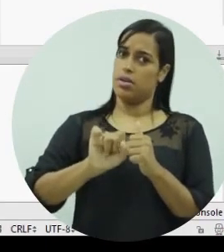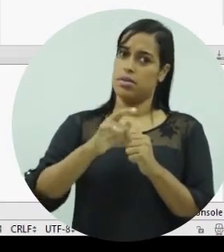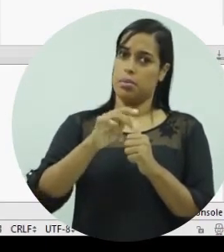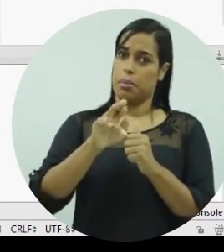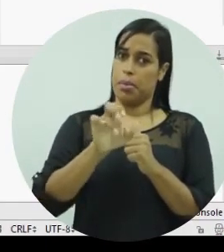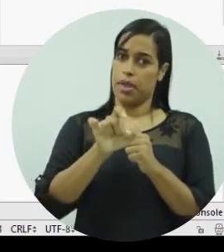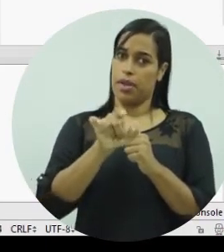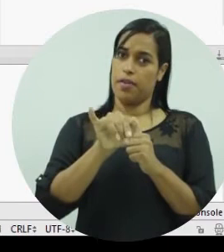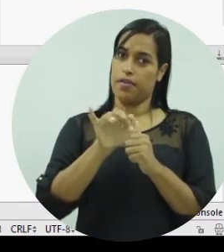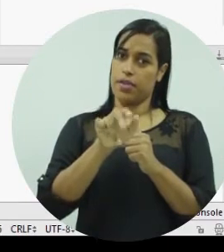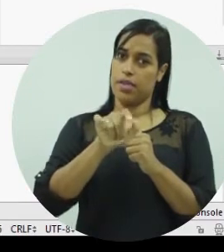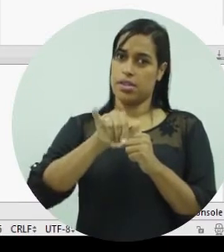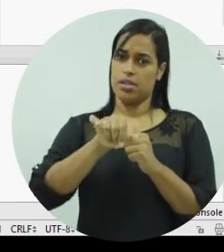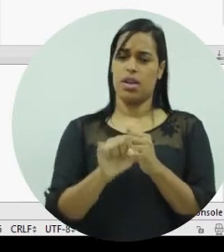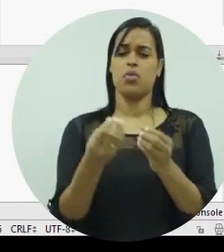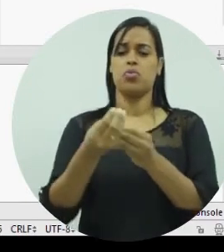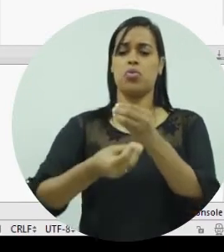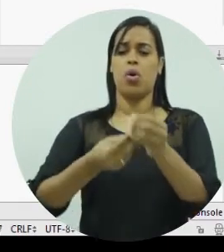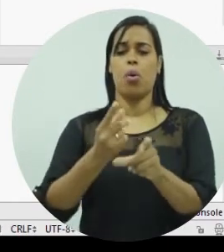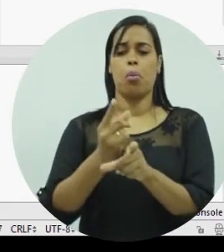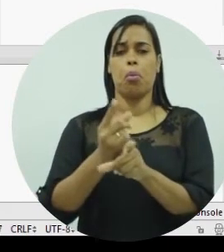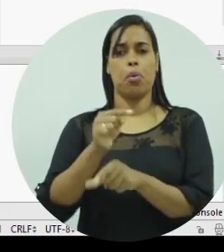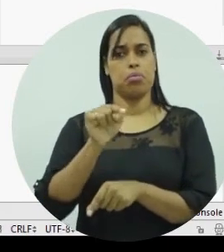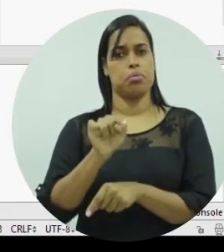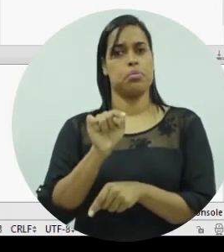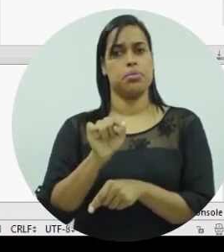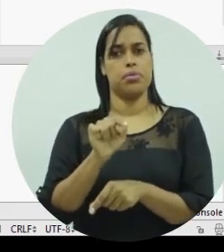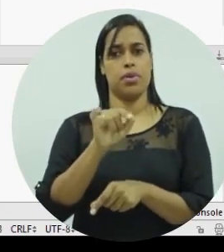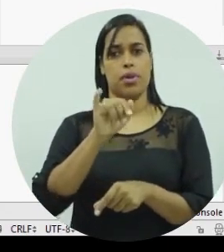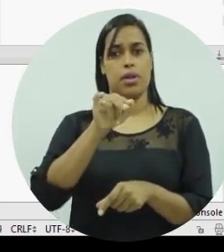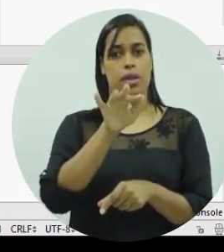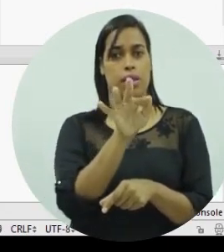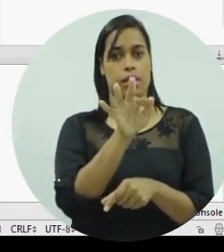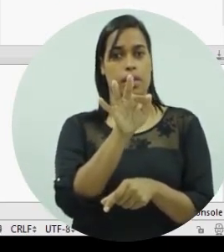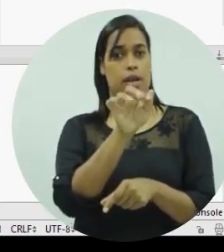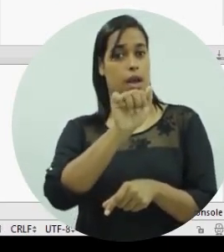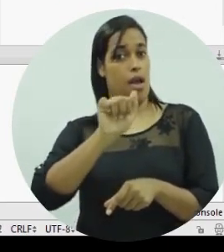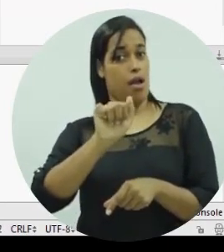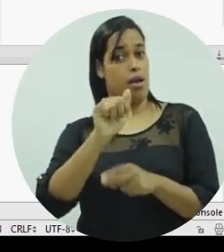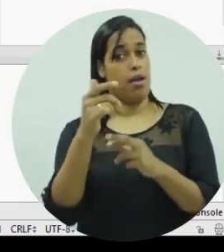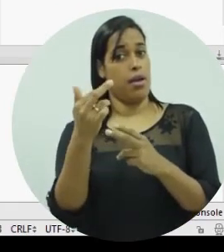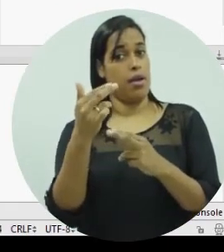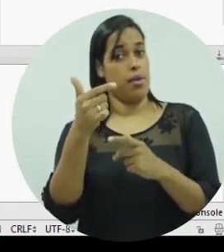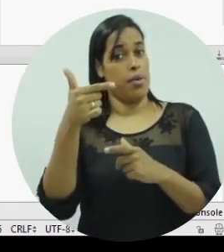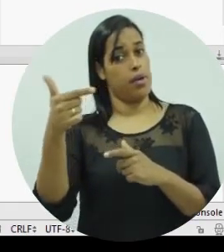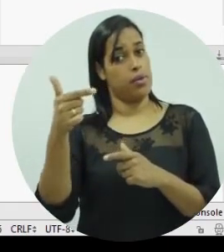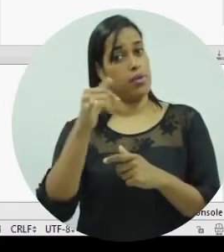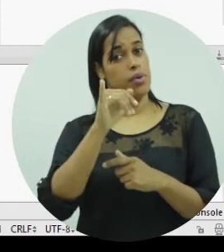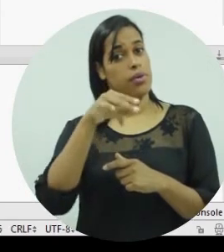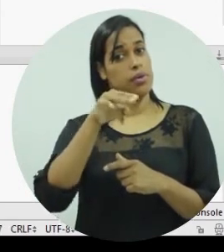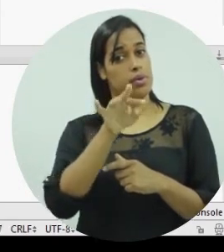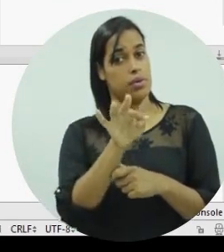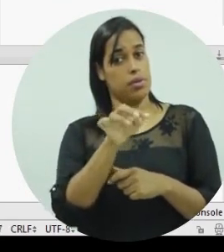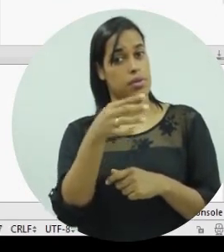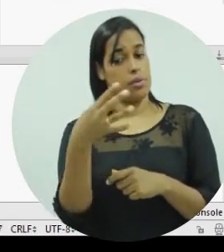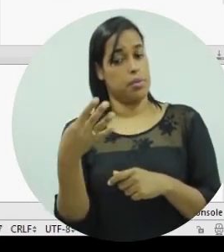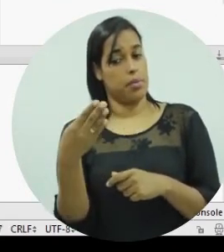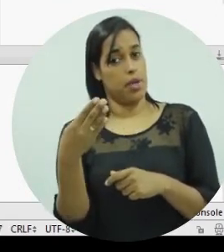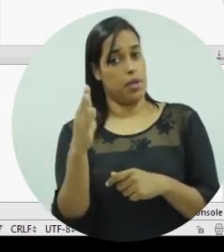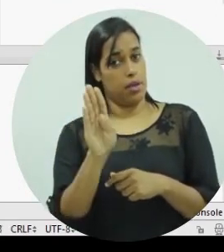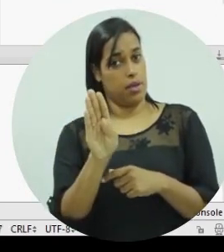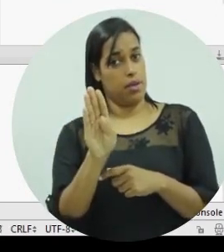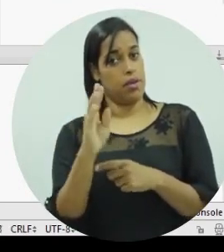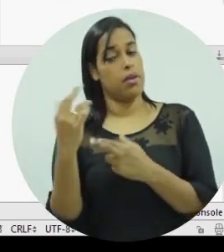Eu vou colocar aqui int a igual a 2, int b